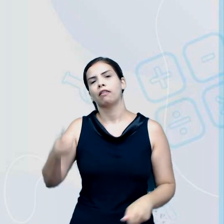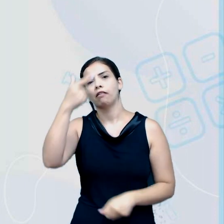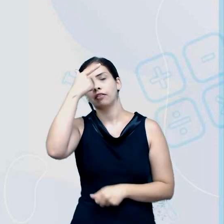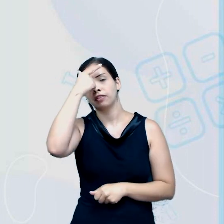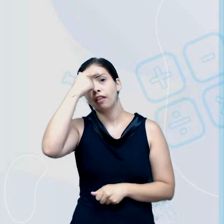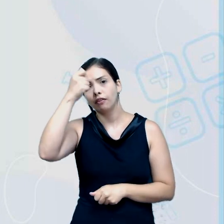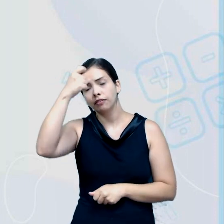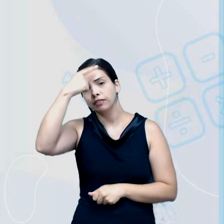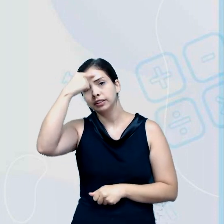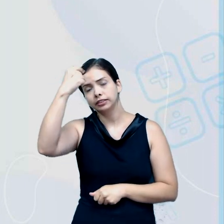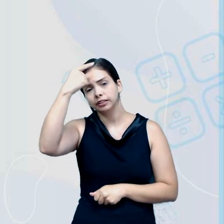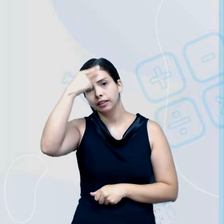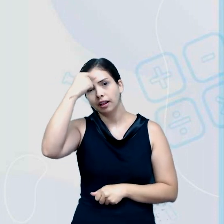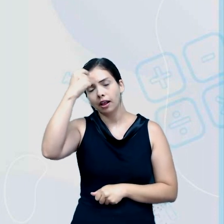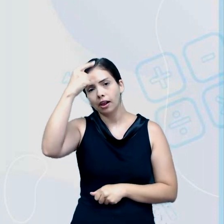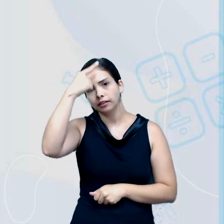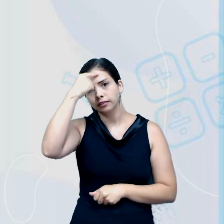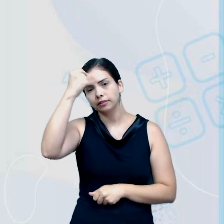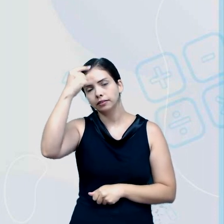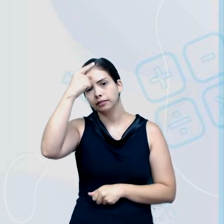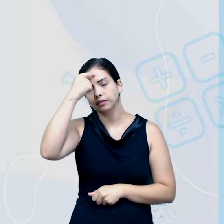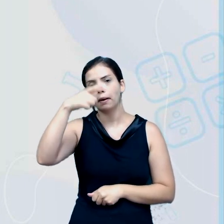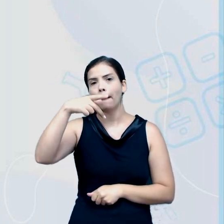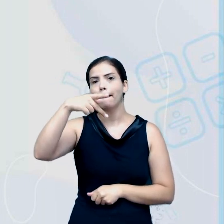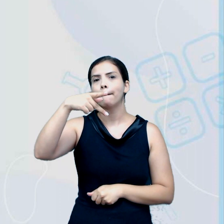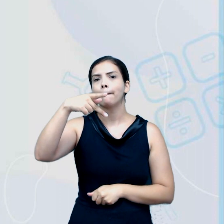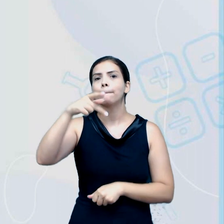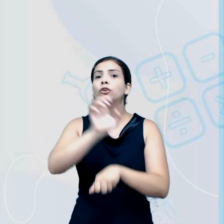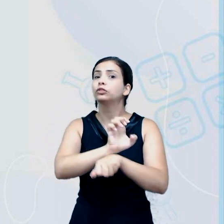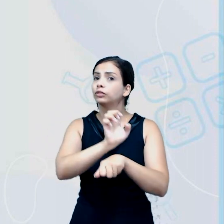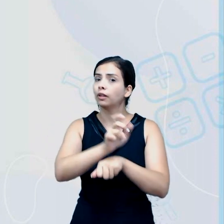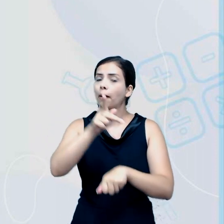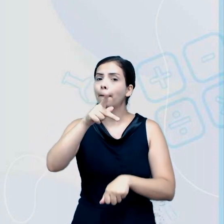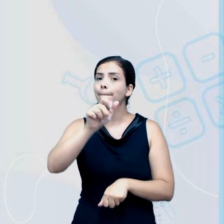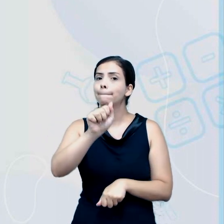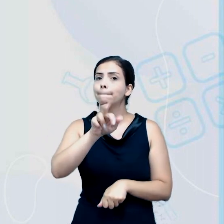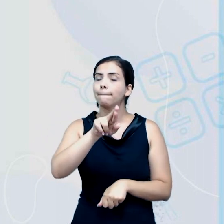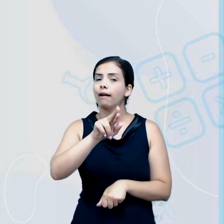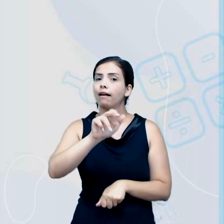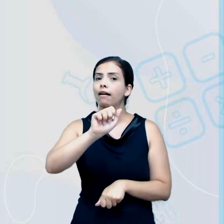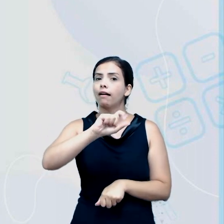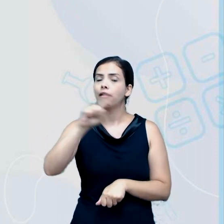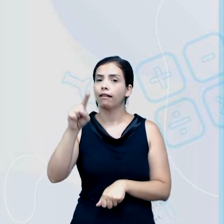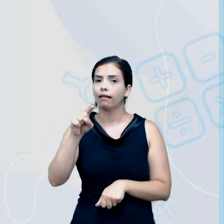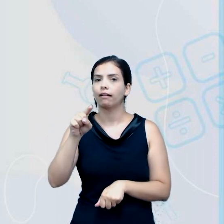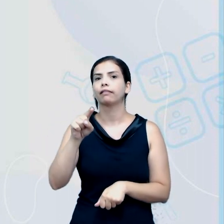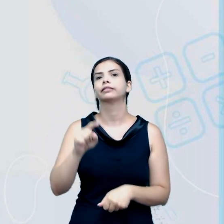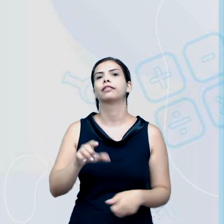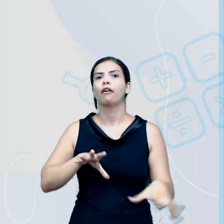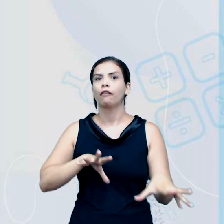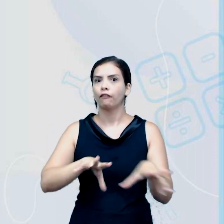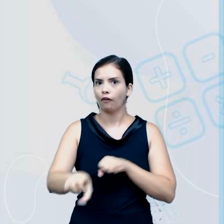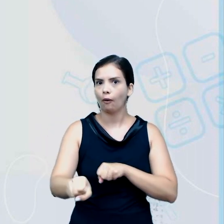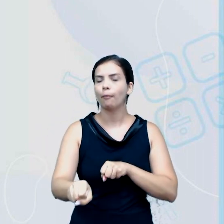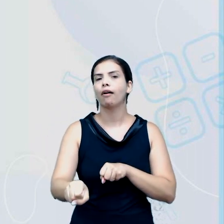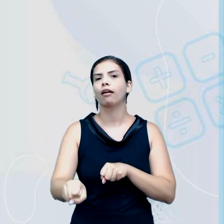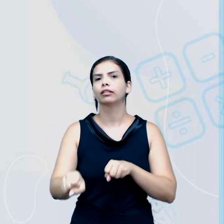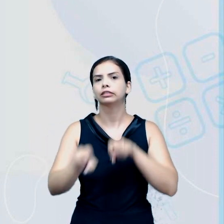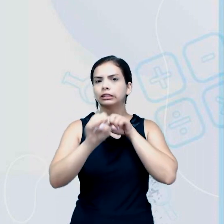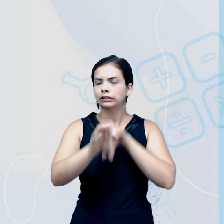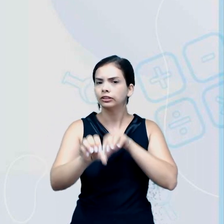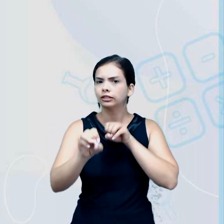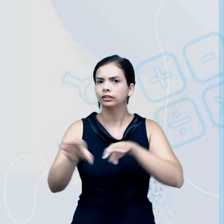e aliás desculpem não desce da do Pará foi aluna do curso de educação artística é formada em educação artística